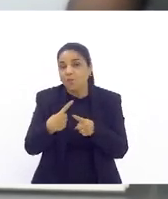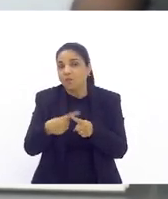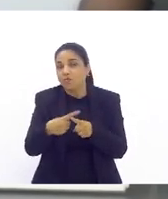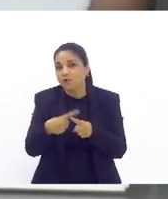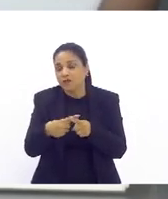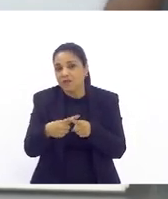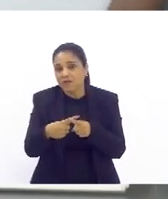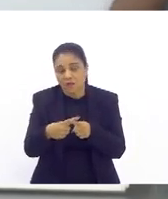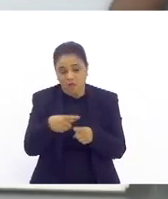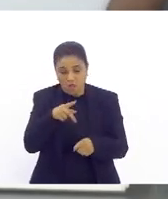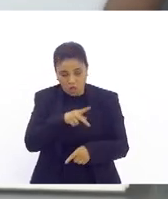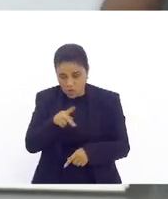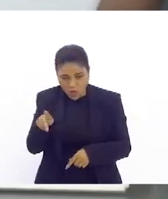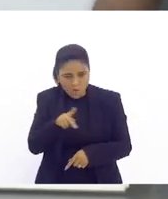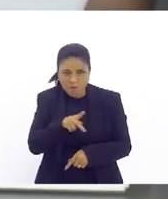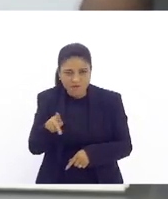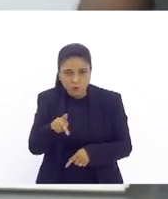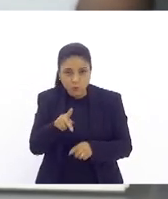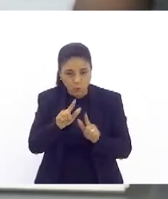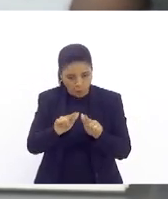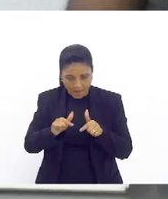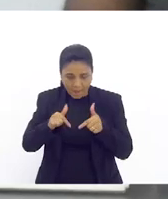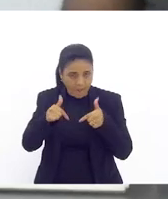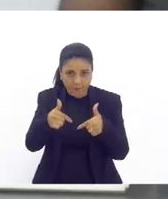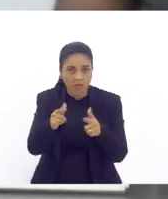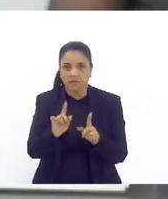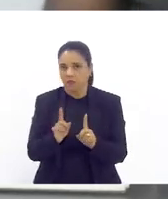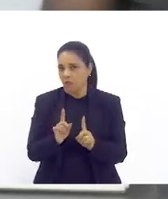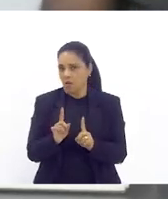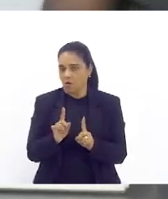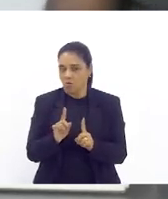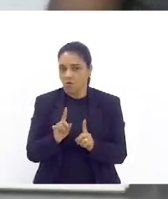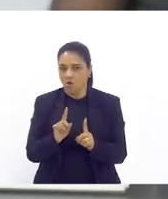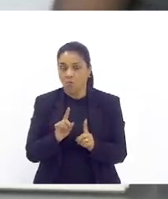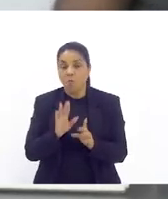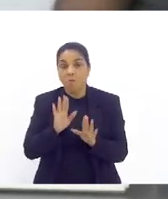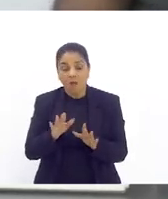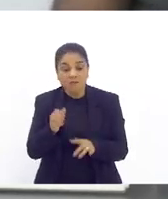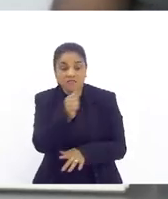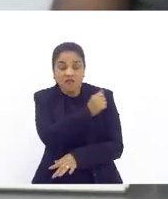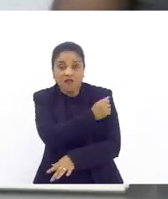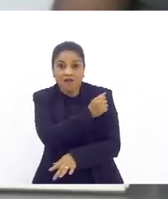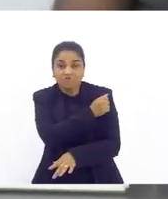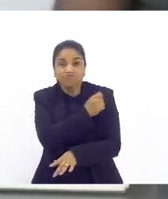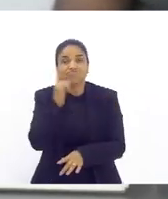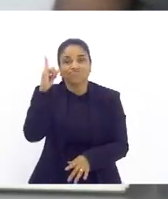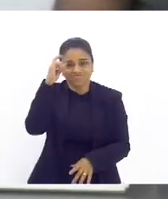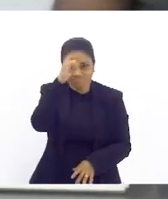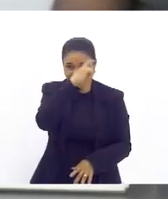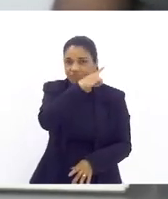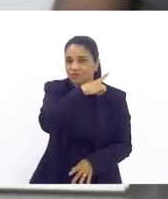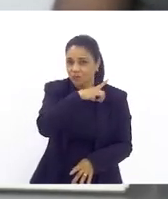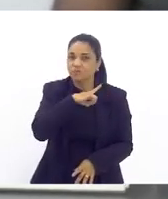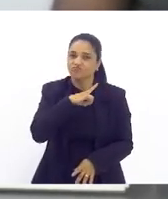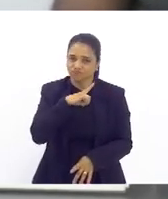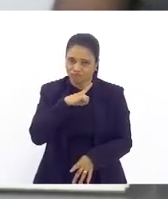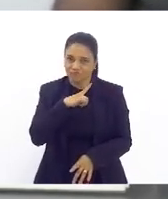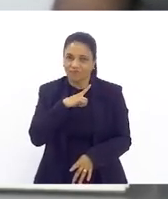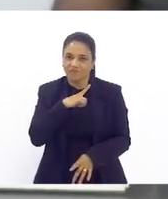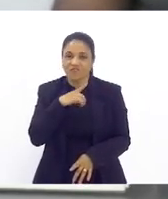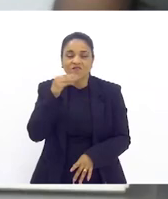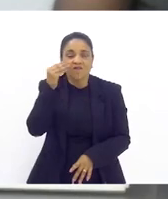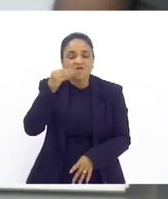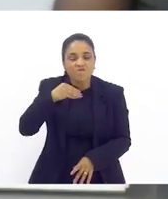não não exerçam a função como deveriam mas os alunos têm dificuldade os alunos ficam